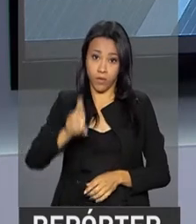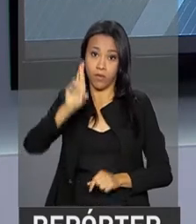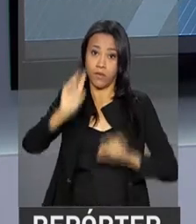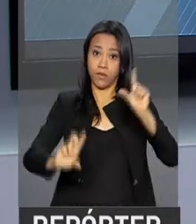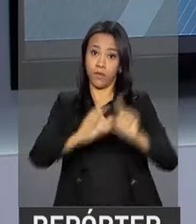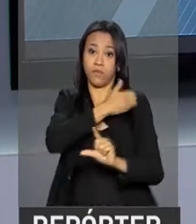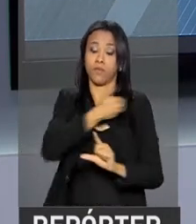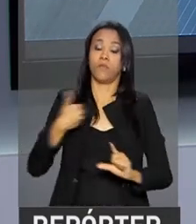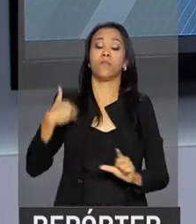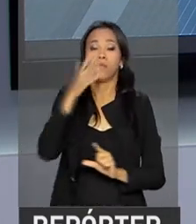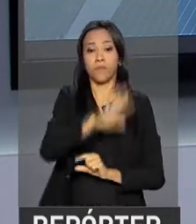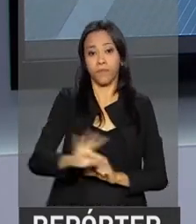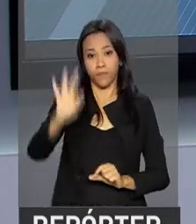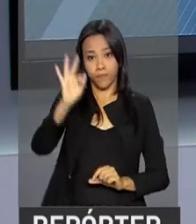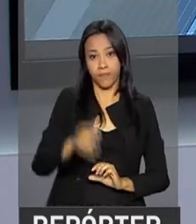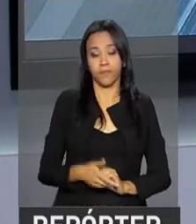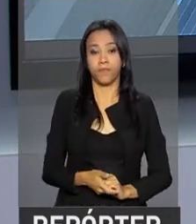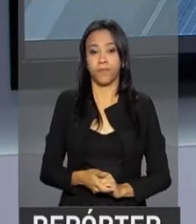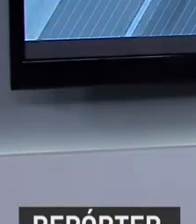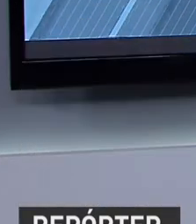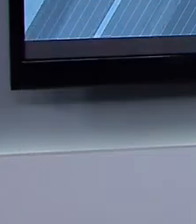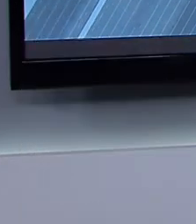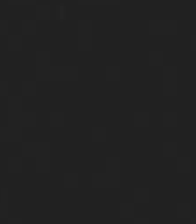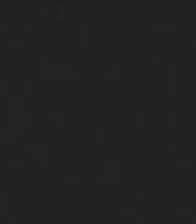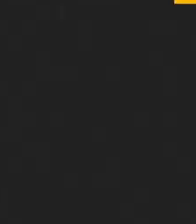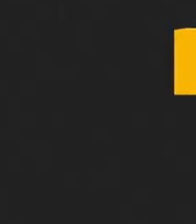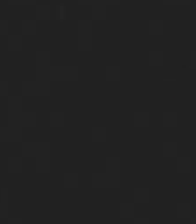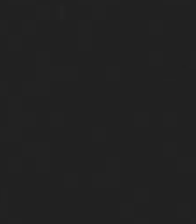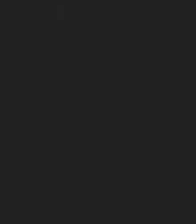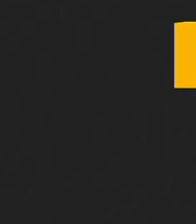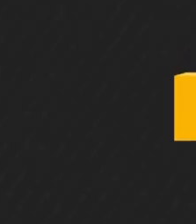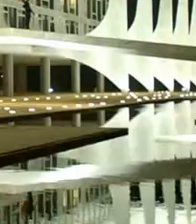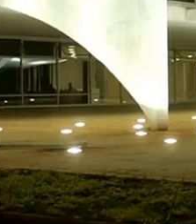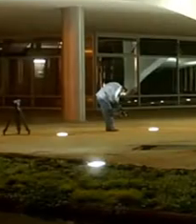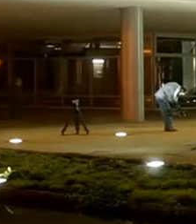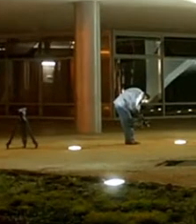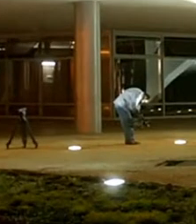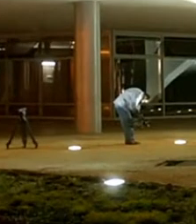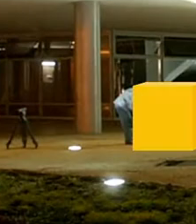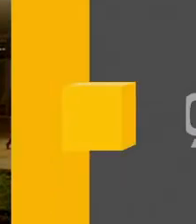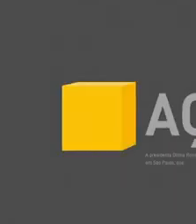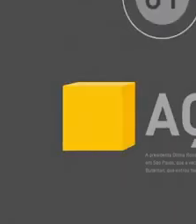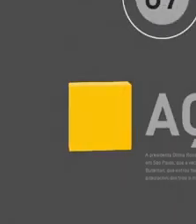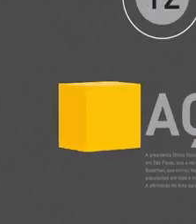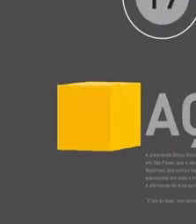na NBR, a TV do Governo Federal.